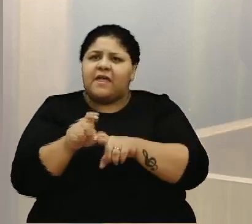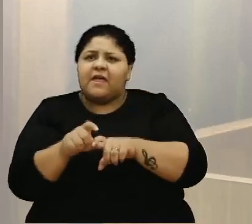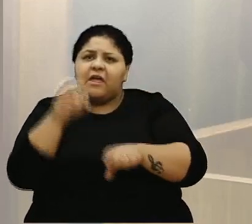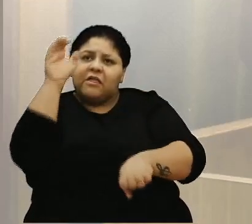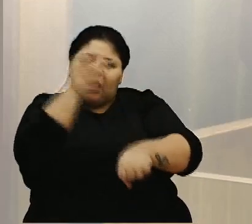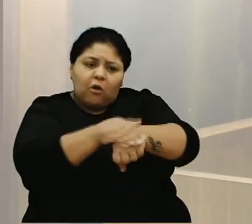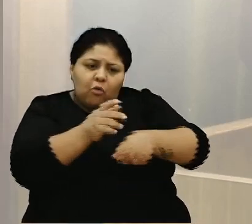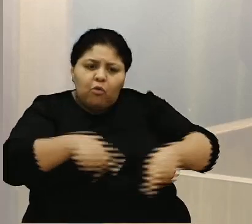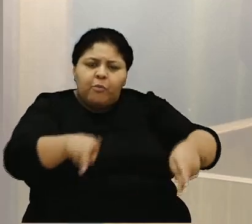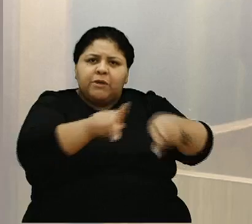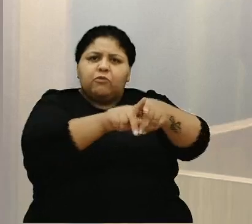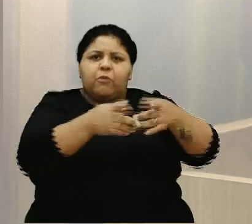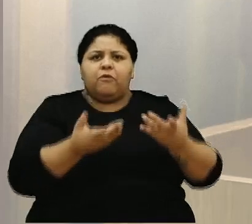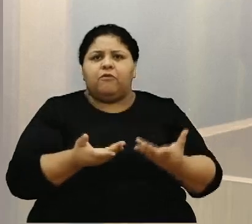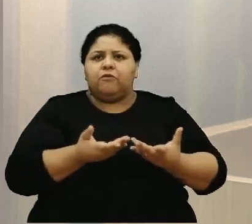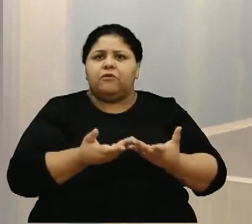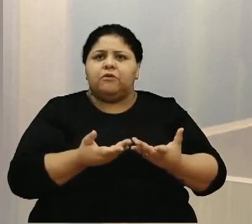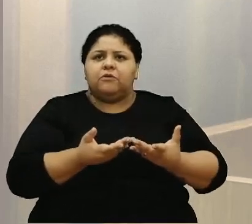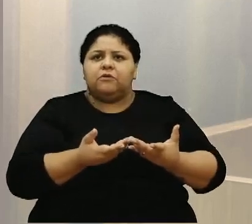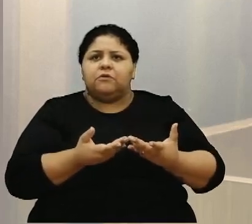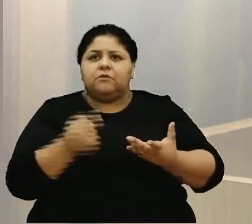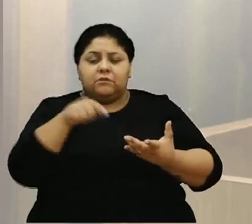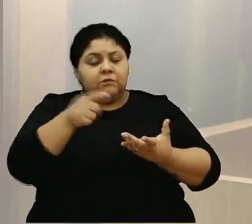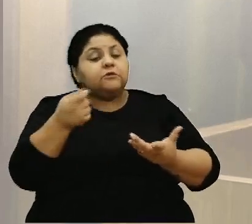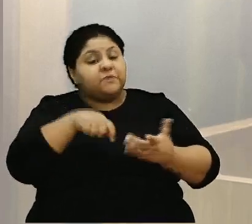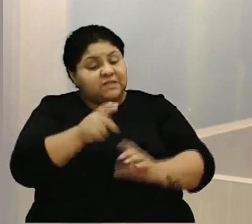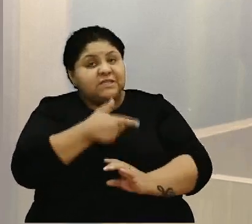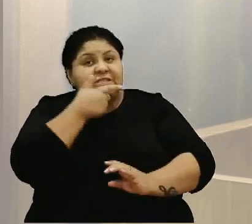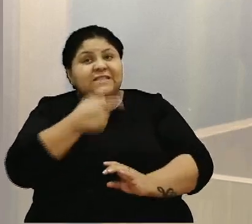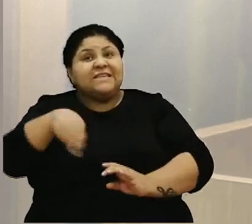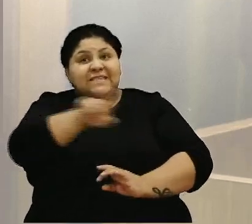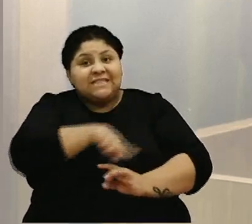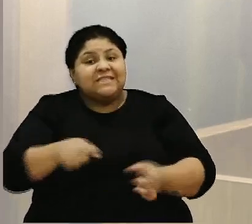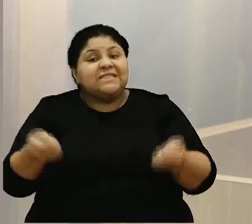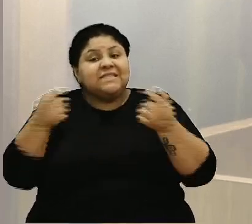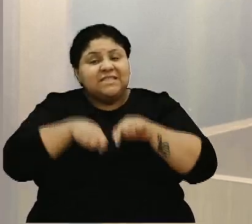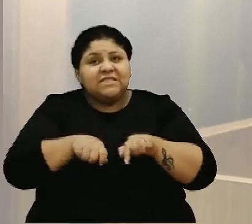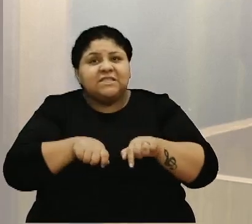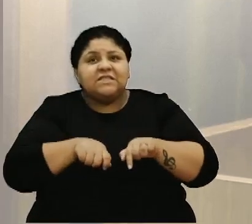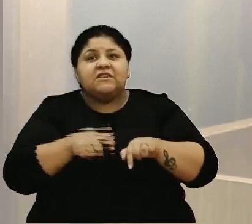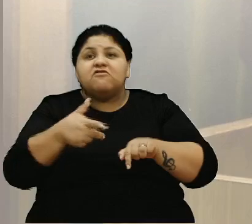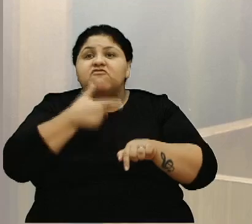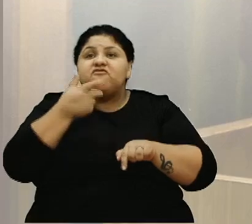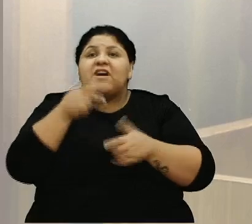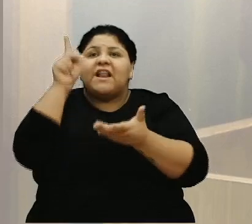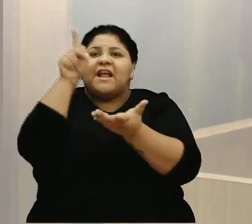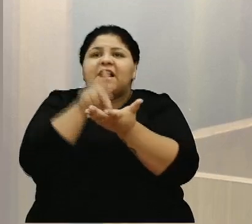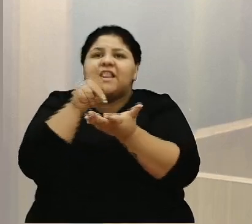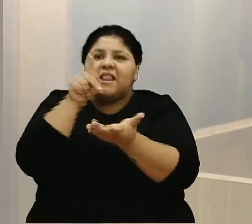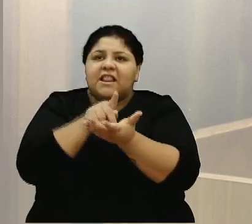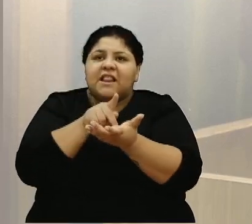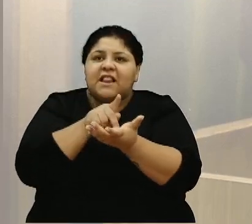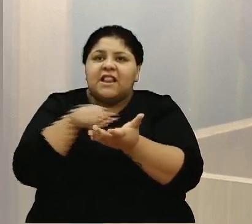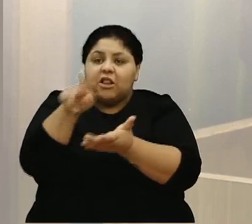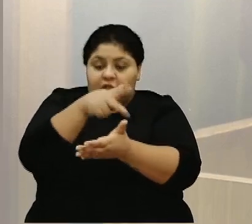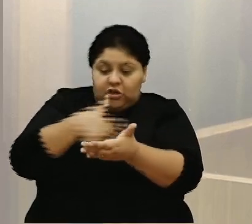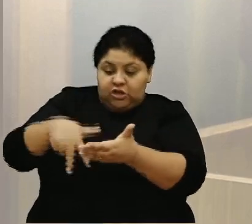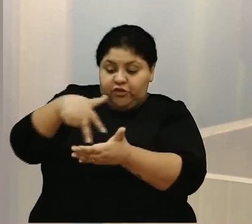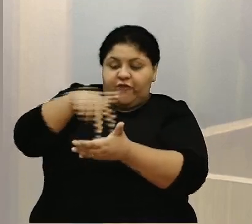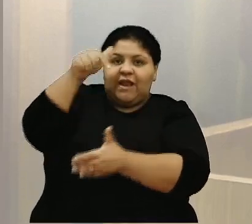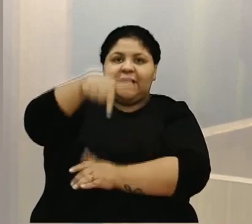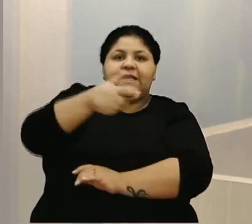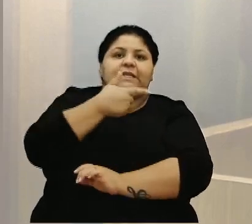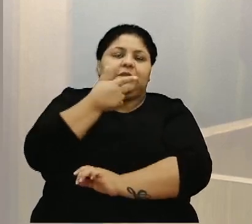do povo. Isso precisa ser dito. A gente precisa contar com a verdade quando a gente sobe nessa